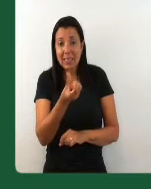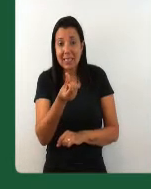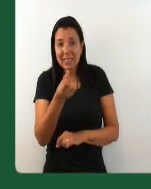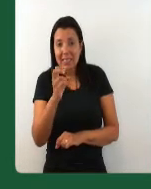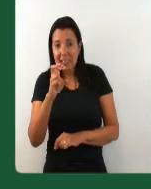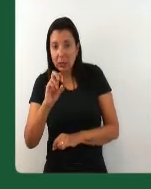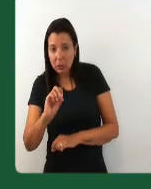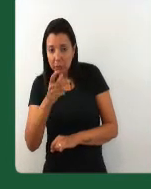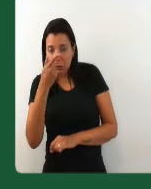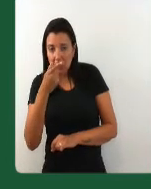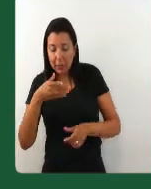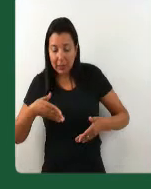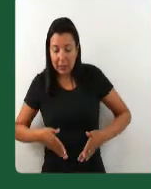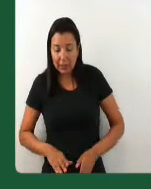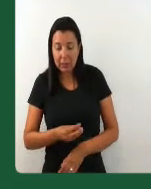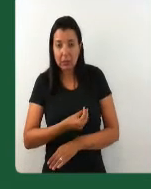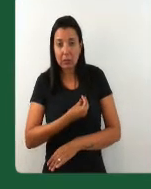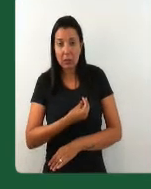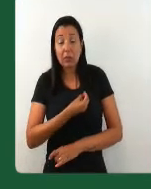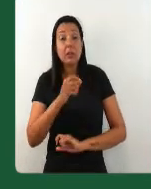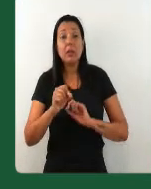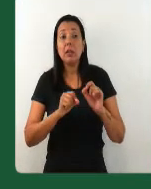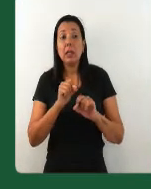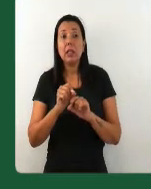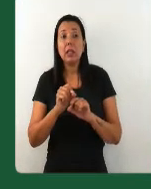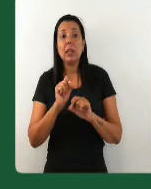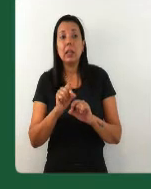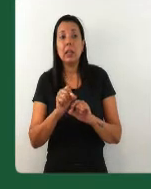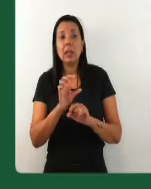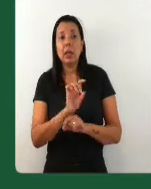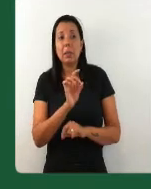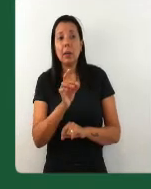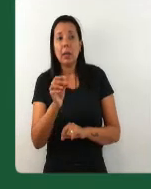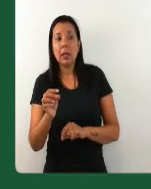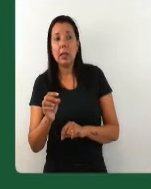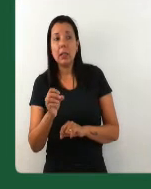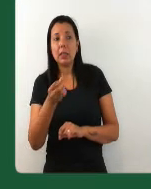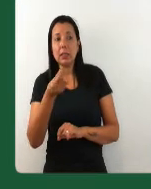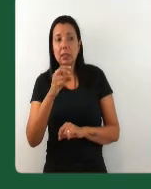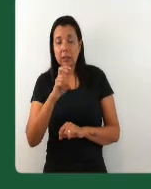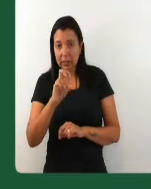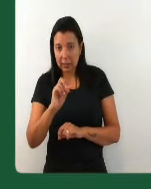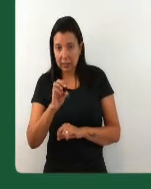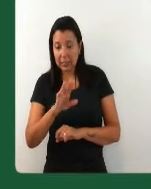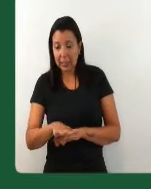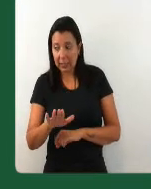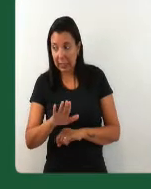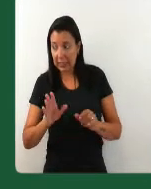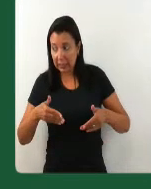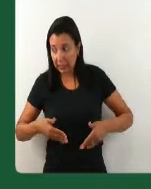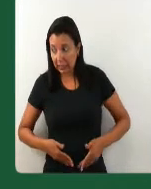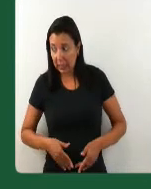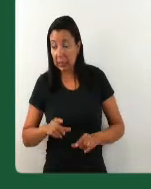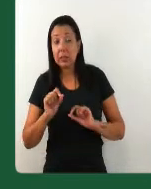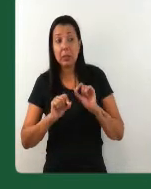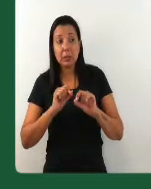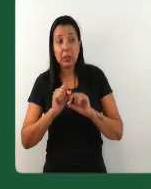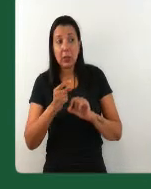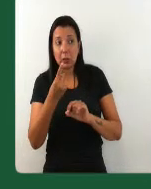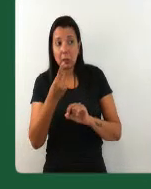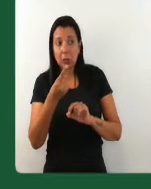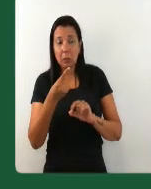650 nascidos vivos. O que isso quer dizer? Quer dizer que a cada 650 crianças que nascem, teoricamente,